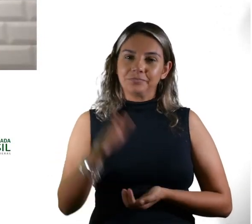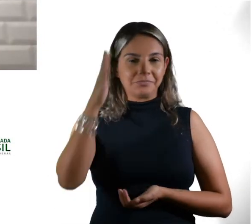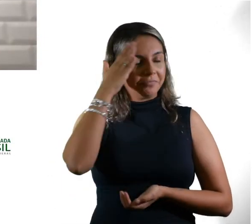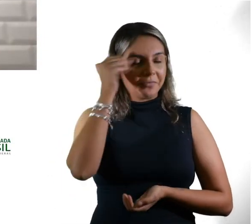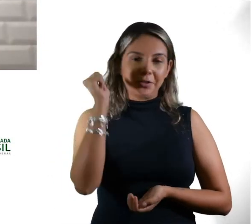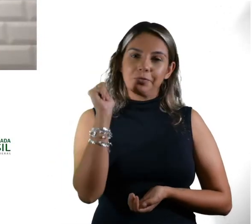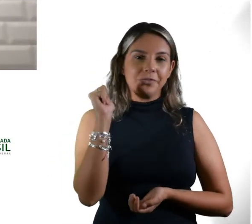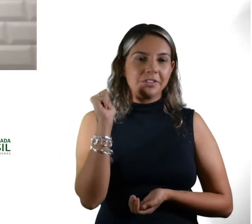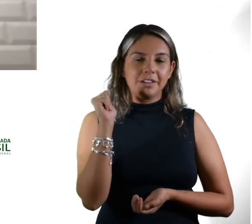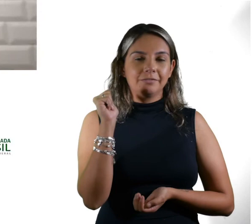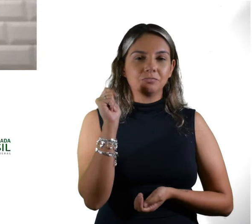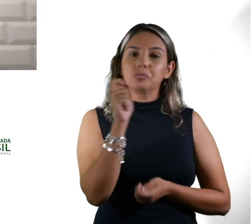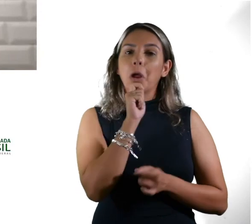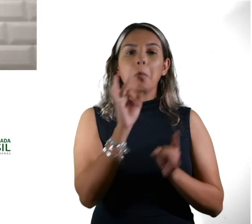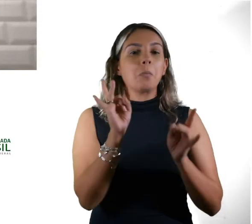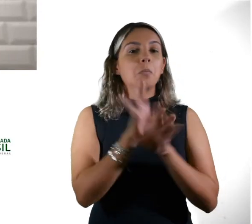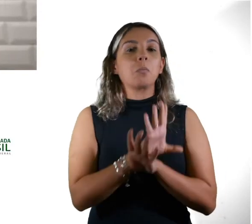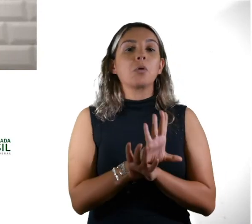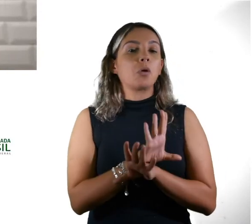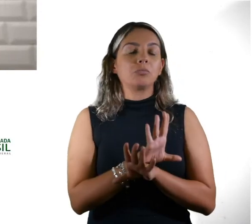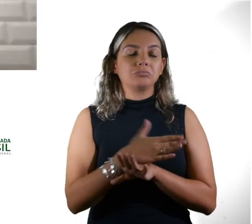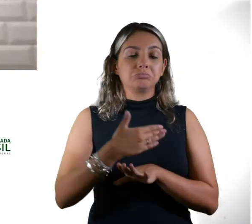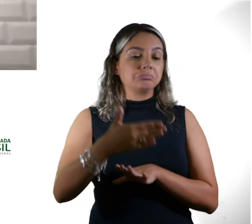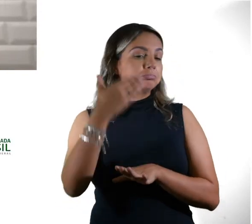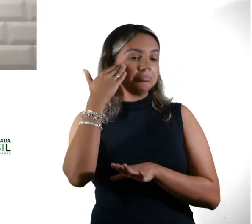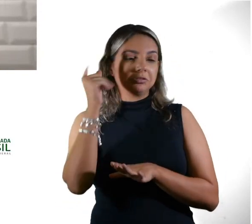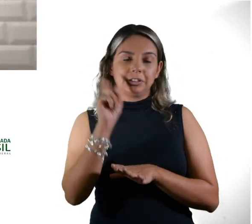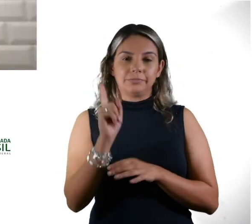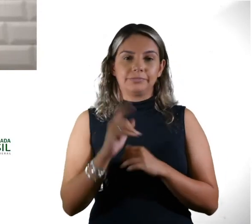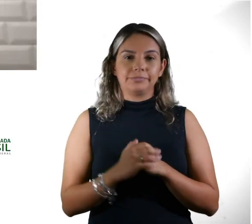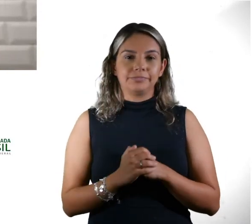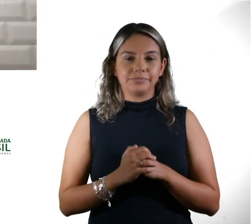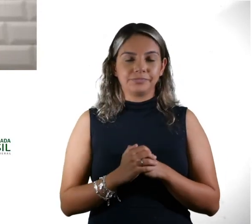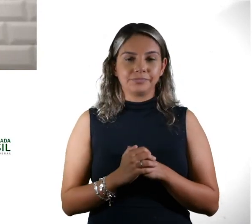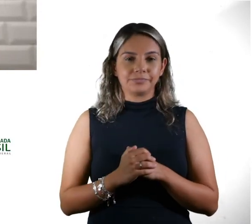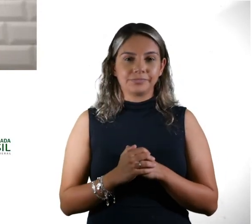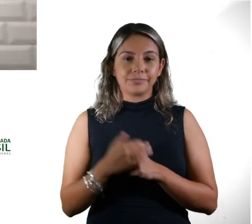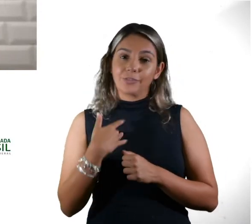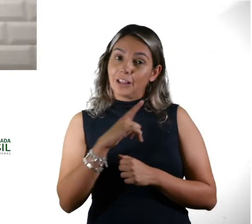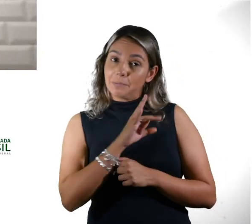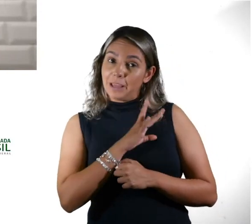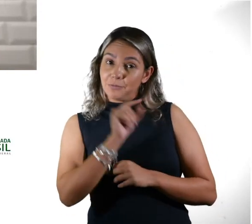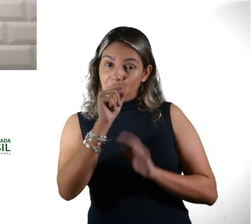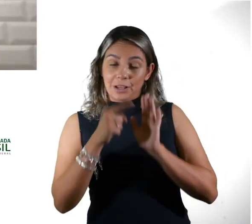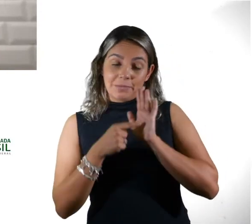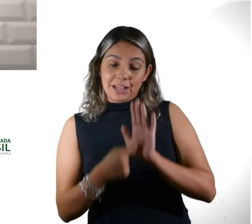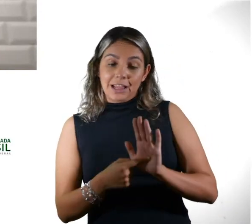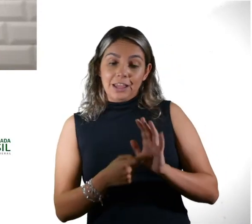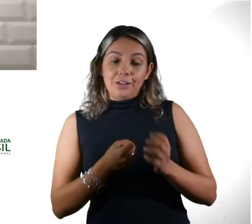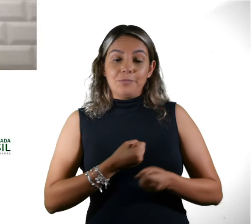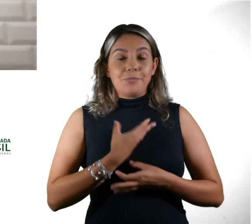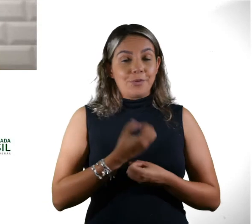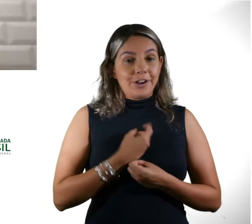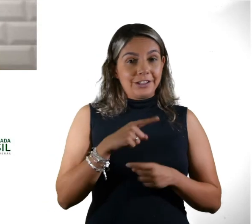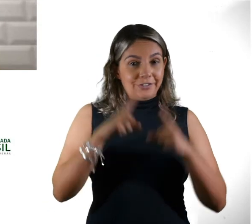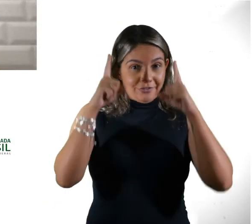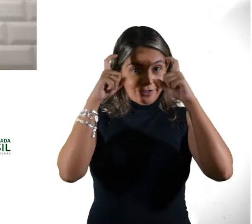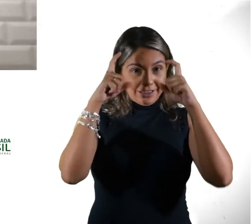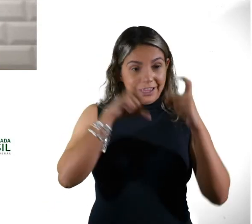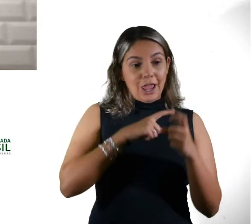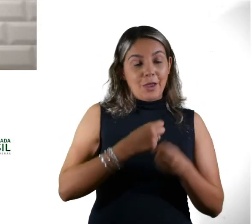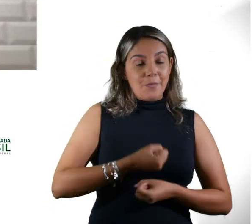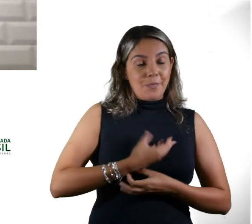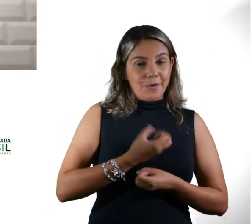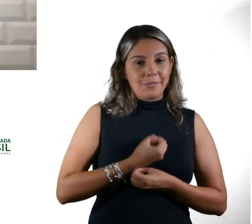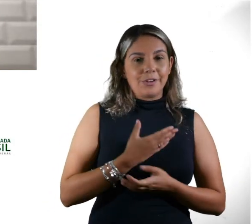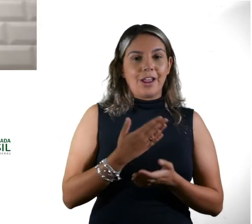Não sei, não tenho nada previsto, não é? Eu tenho muito receio de me apresentar como poeta. Este livro de fotografias, que tem